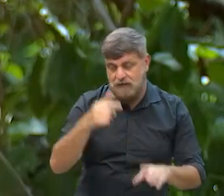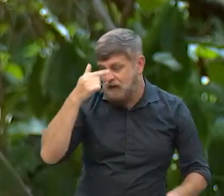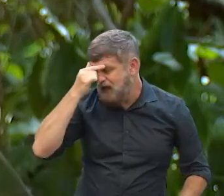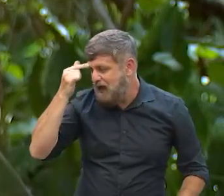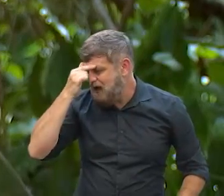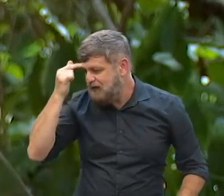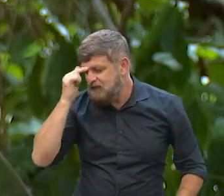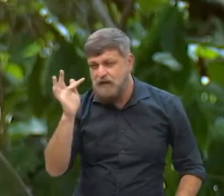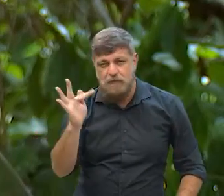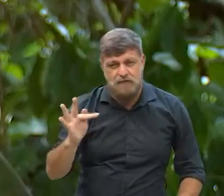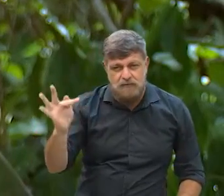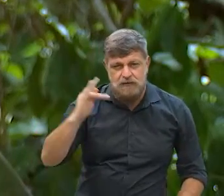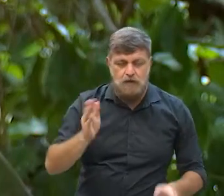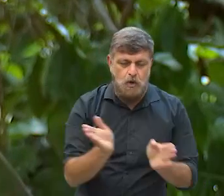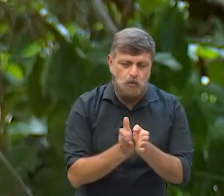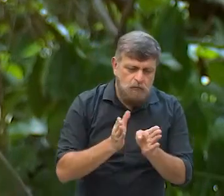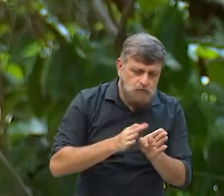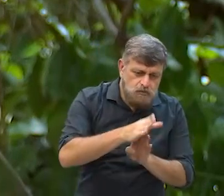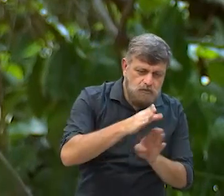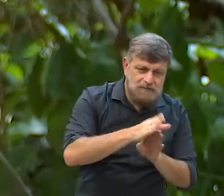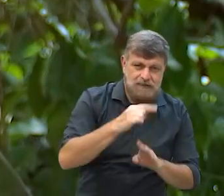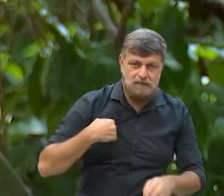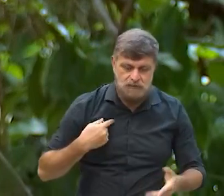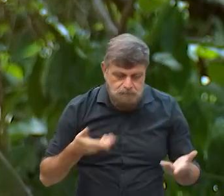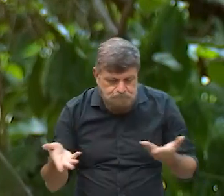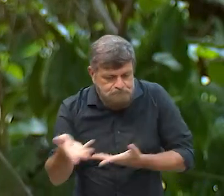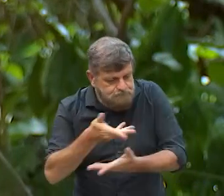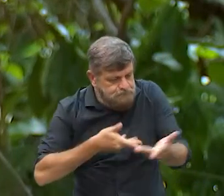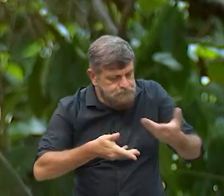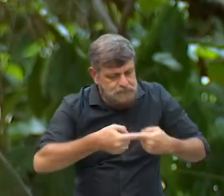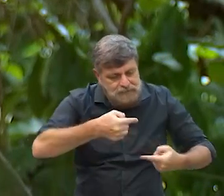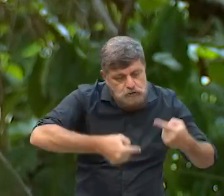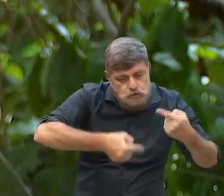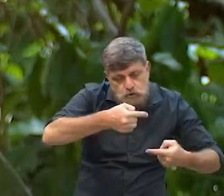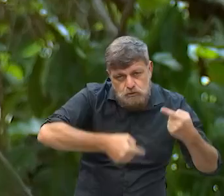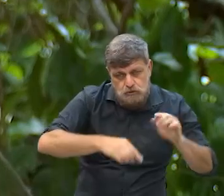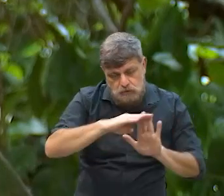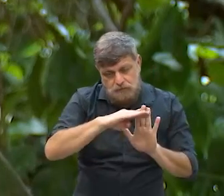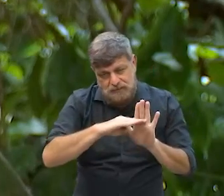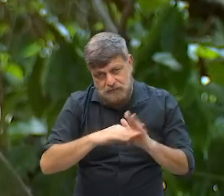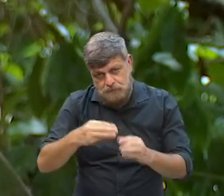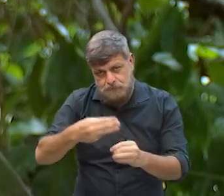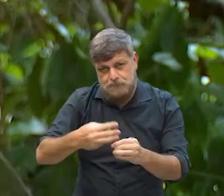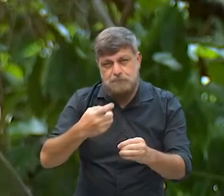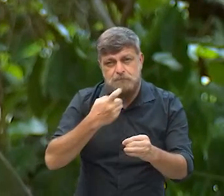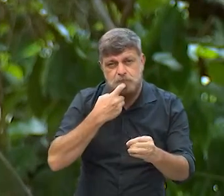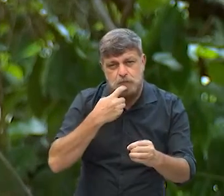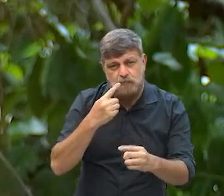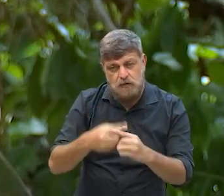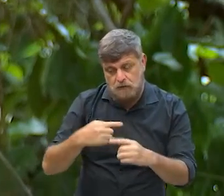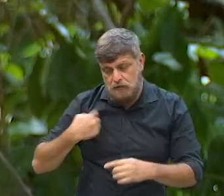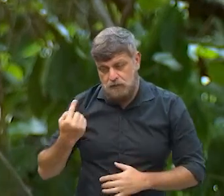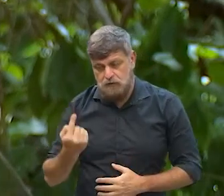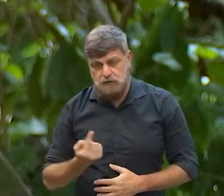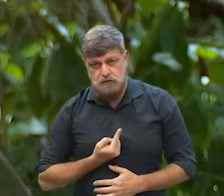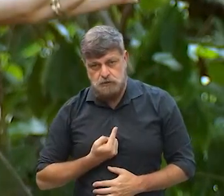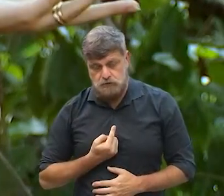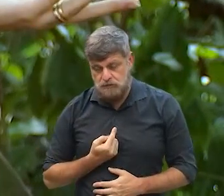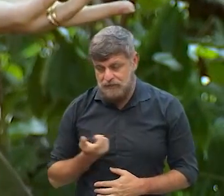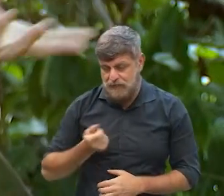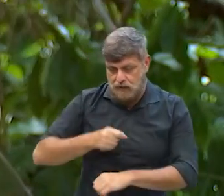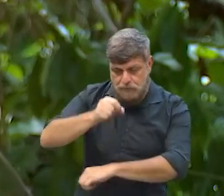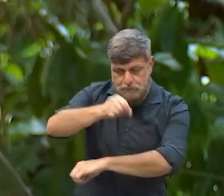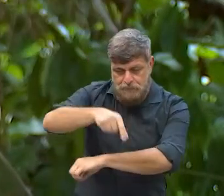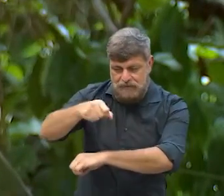não só a comunidade, conselhos, para que a gente pudesse discutir esse planejamento para a RMC, né? Porque uma vez que a gente vem e tenta plantar